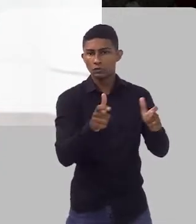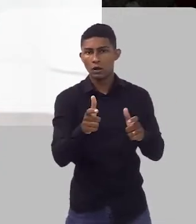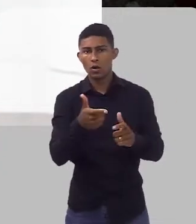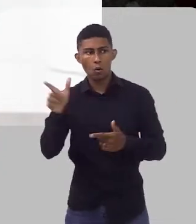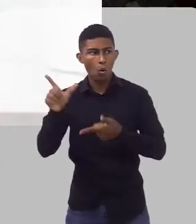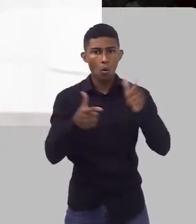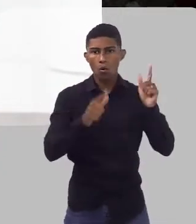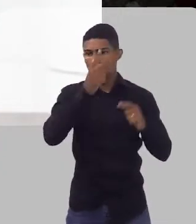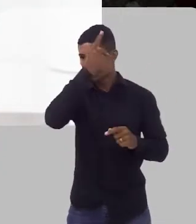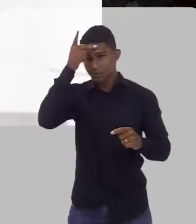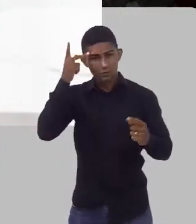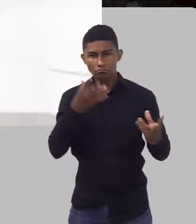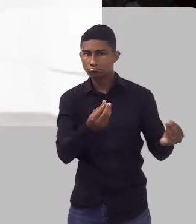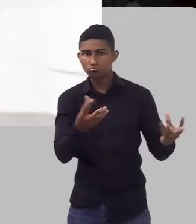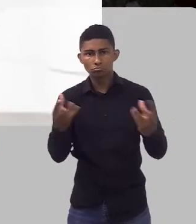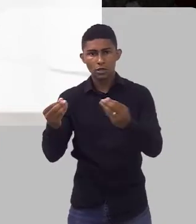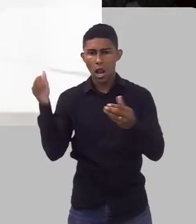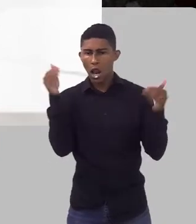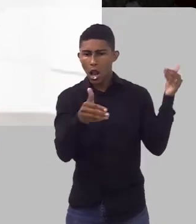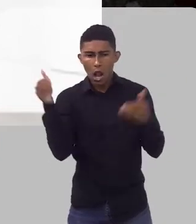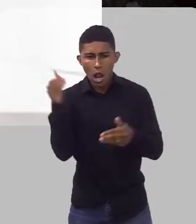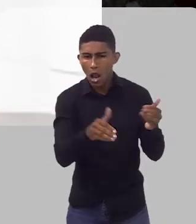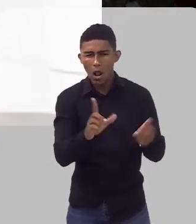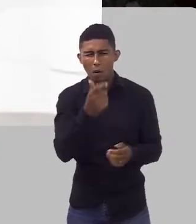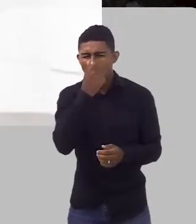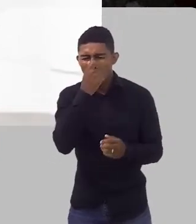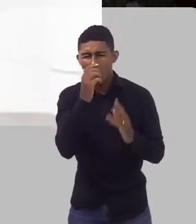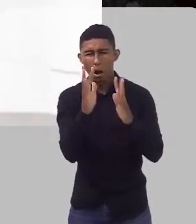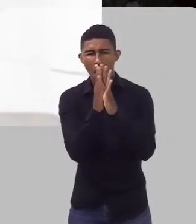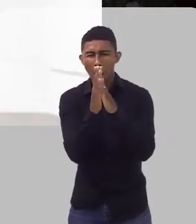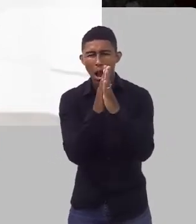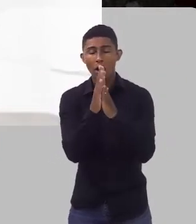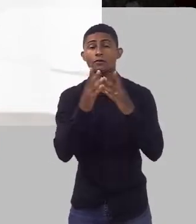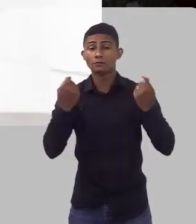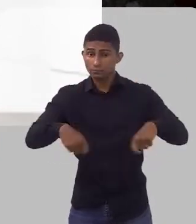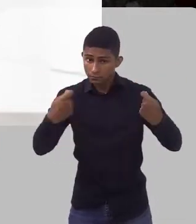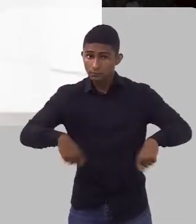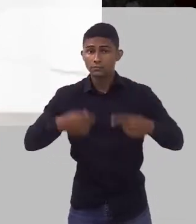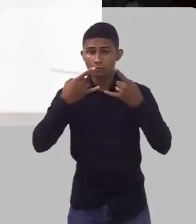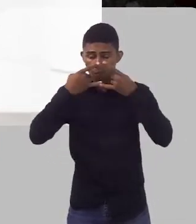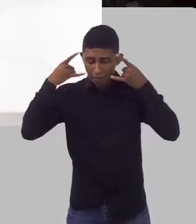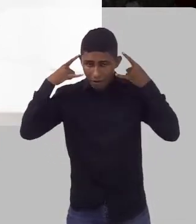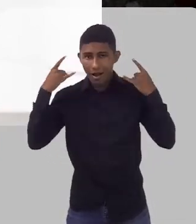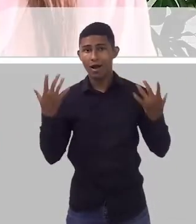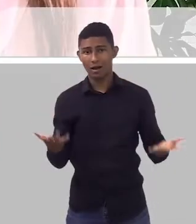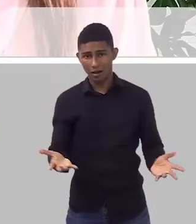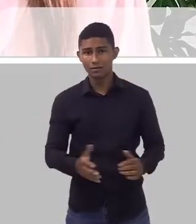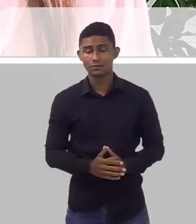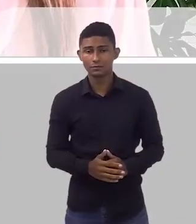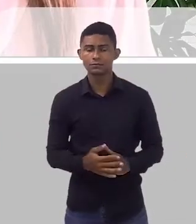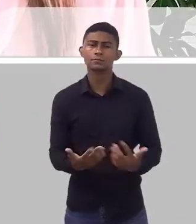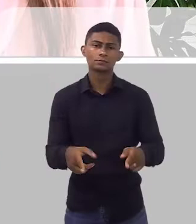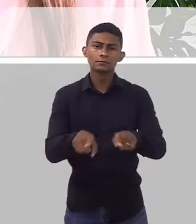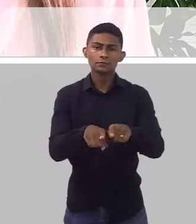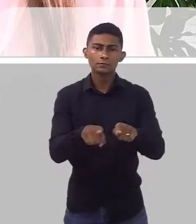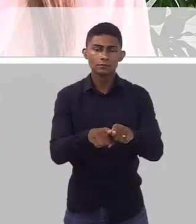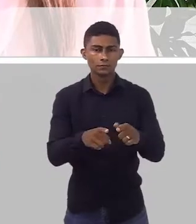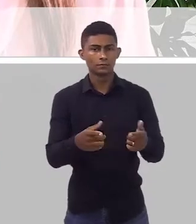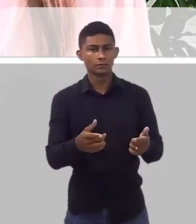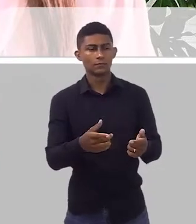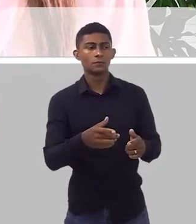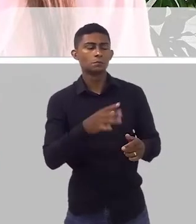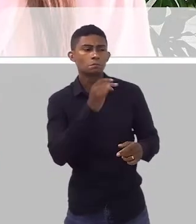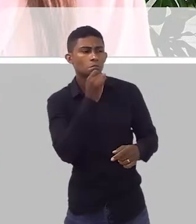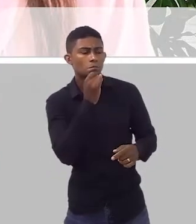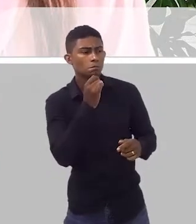não é possível o distanciamento, devem usar máscara. E, obviamente, situações onde há